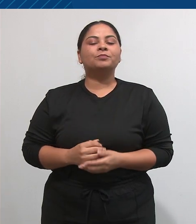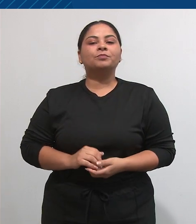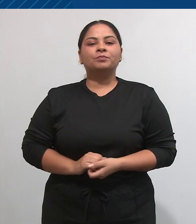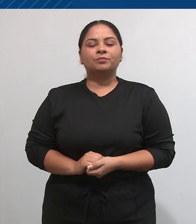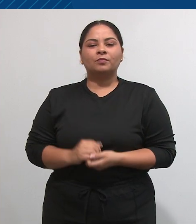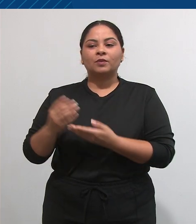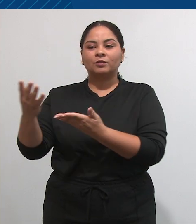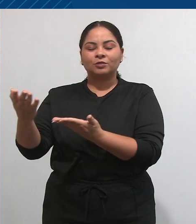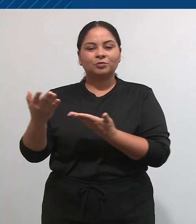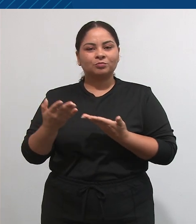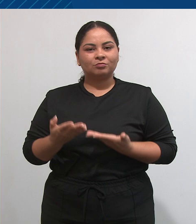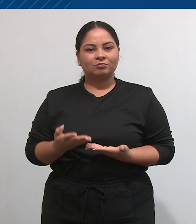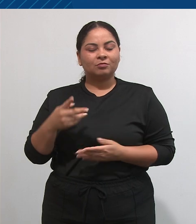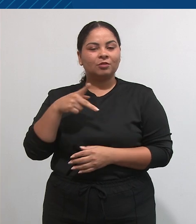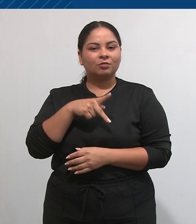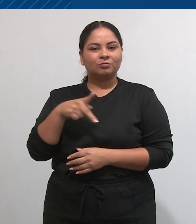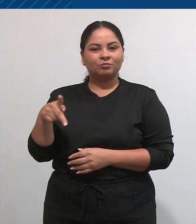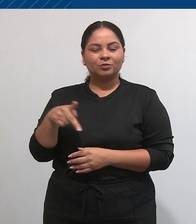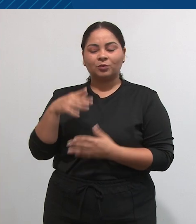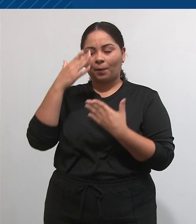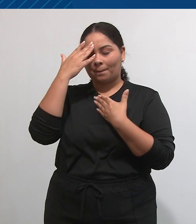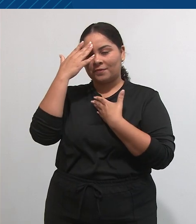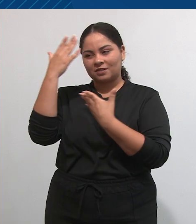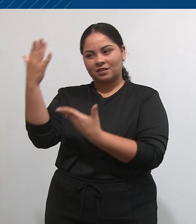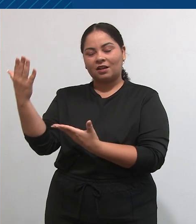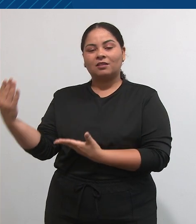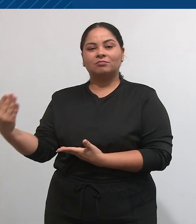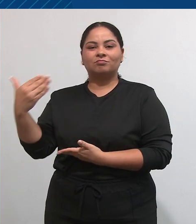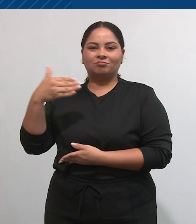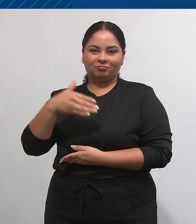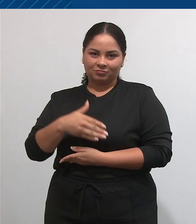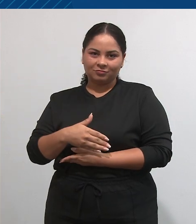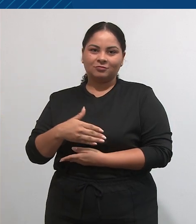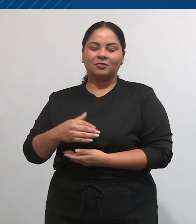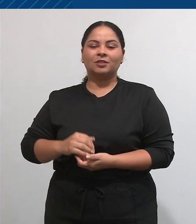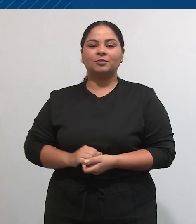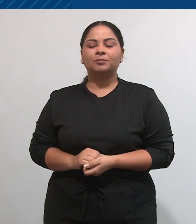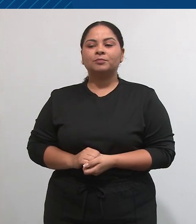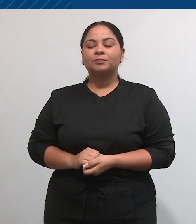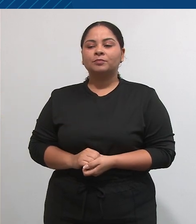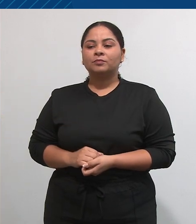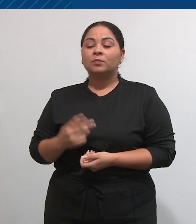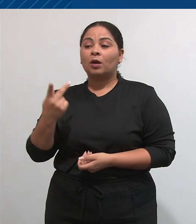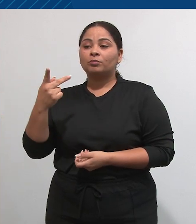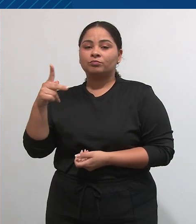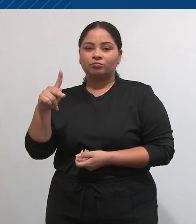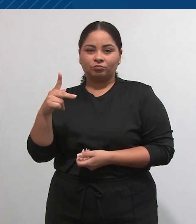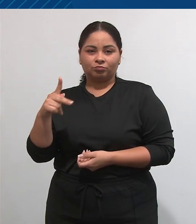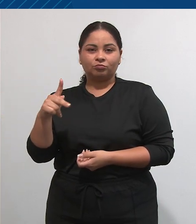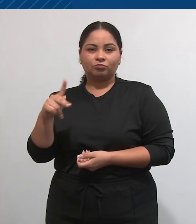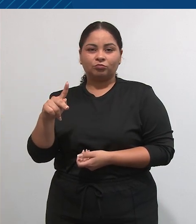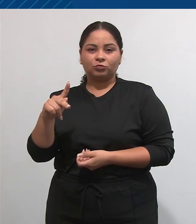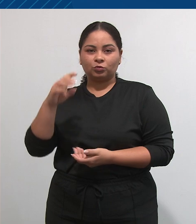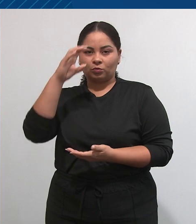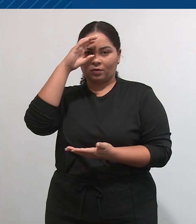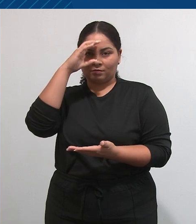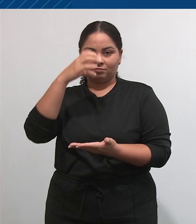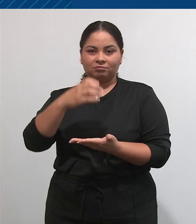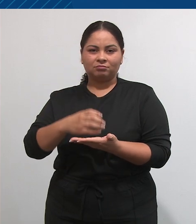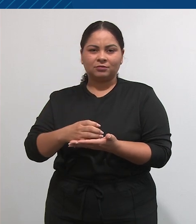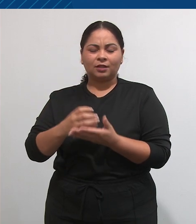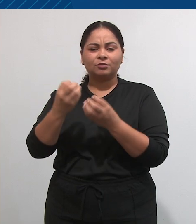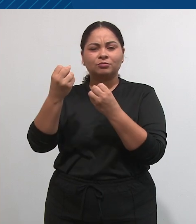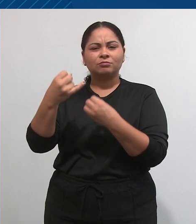boas-vindas, professora, agradecer pelo aceite no convite. Na sua tese, você fala um pouco